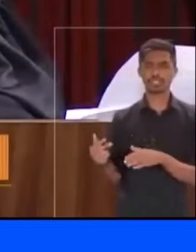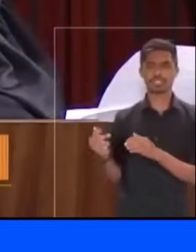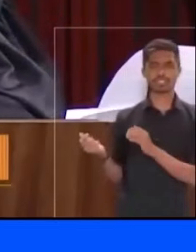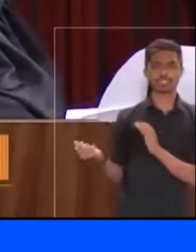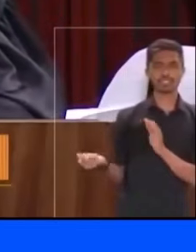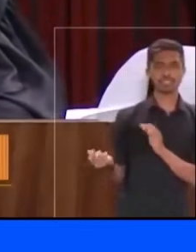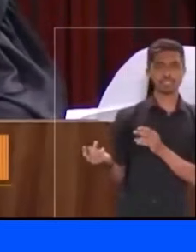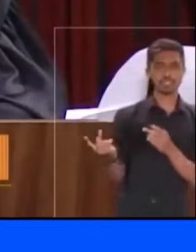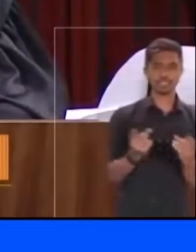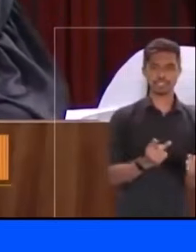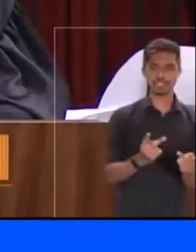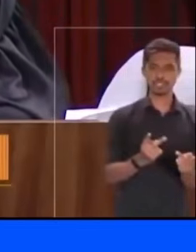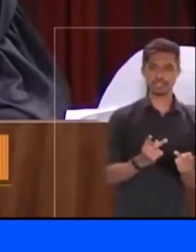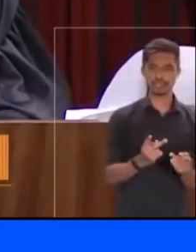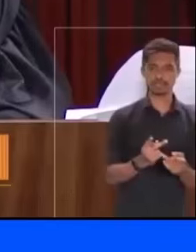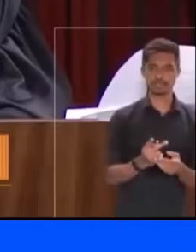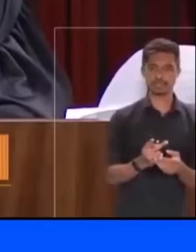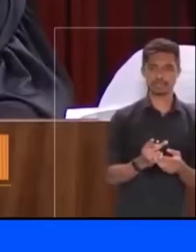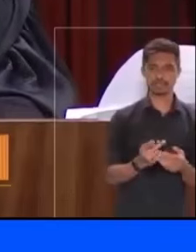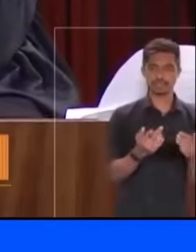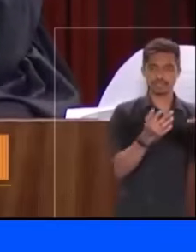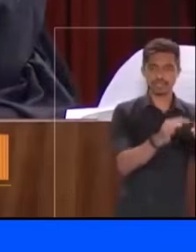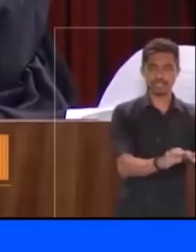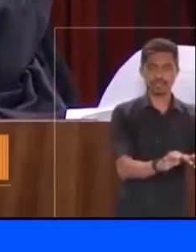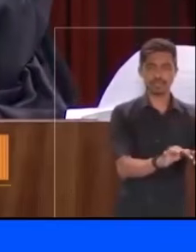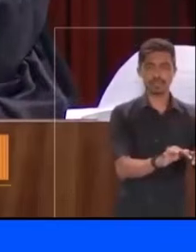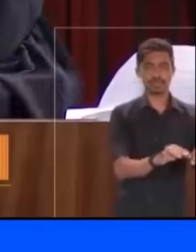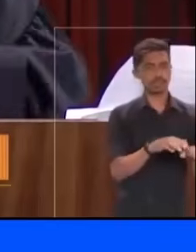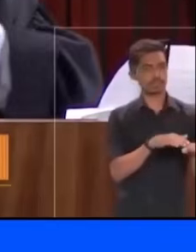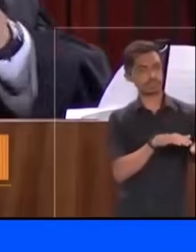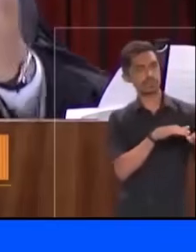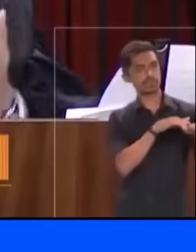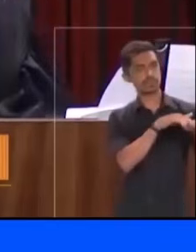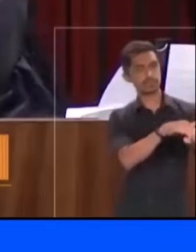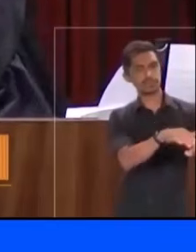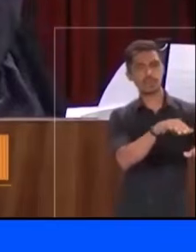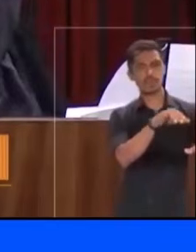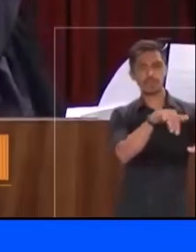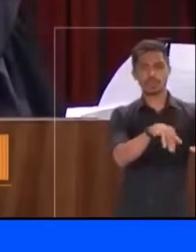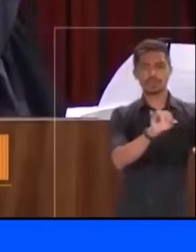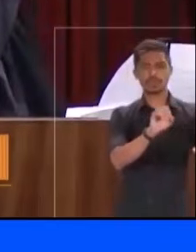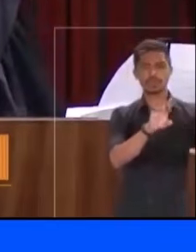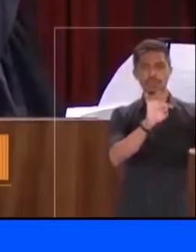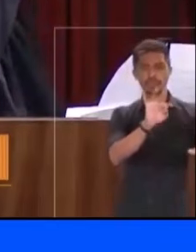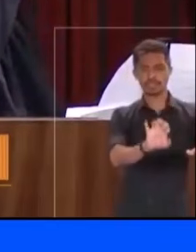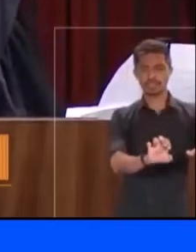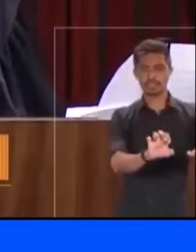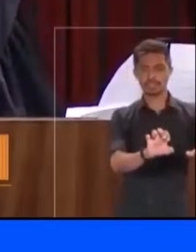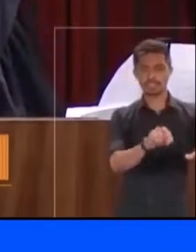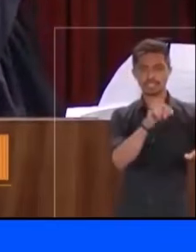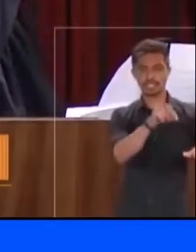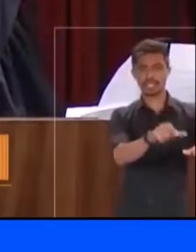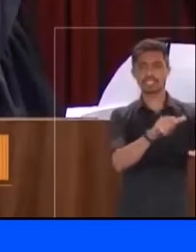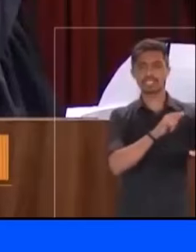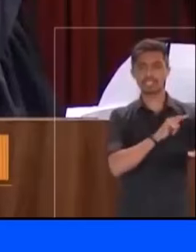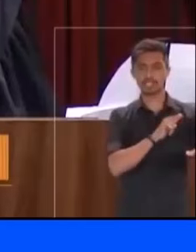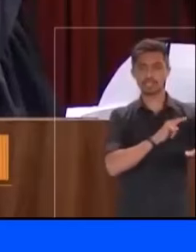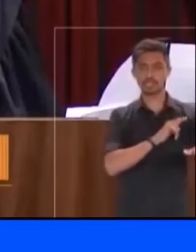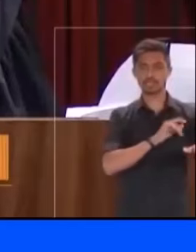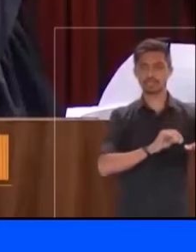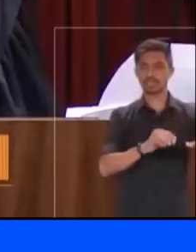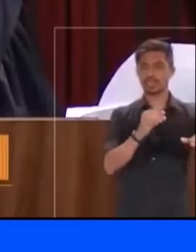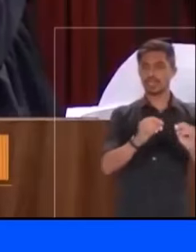levasse ao final o Forte de Copacabana, onde lá estava montado o seu